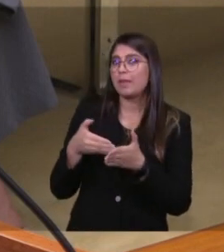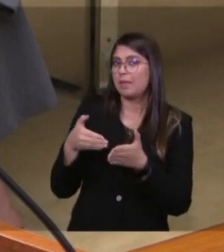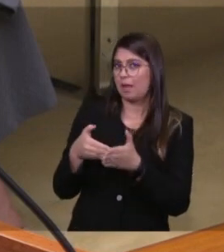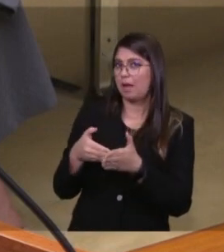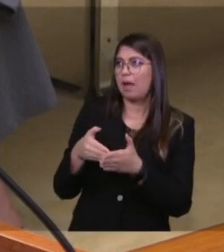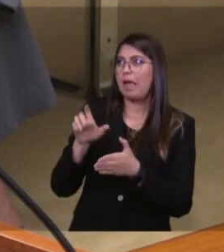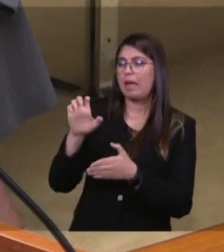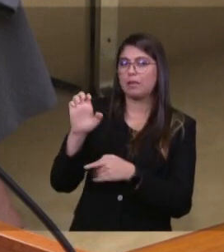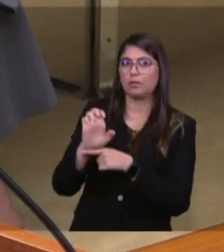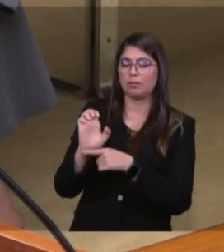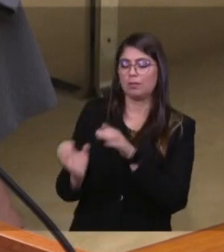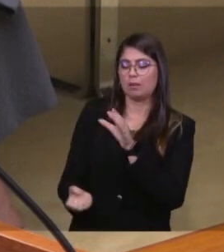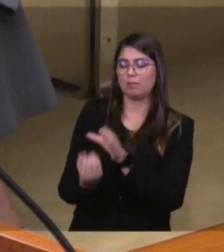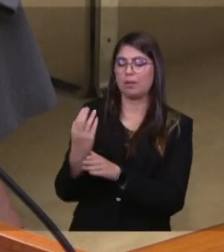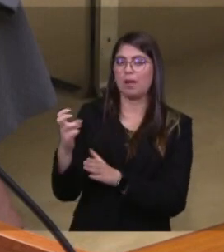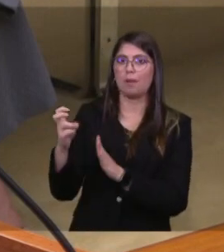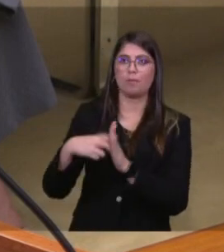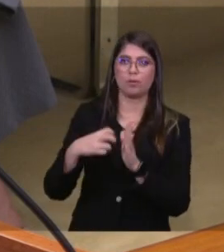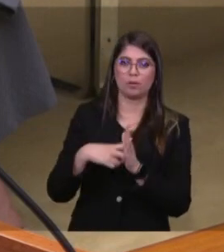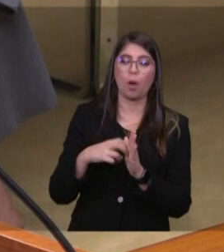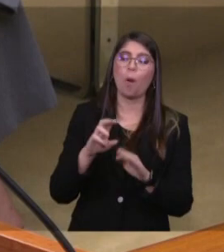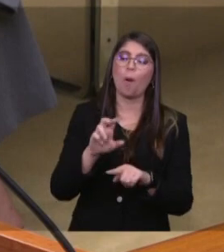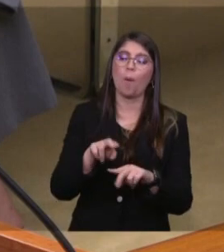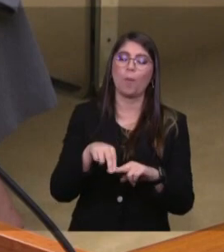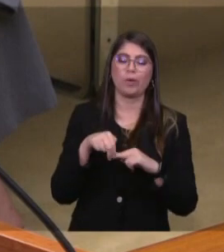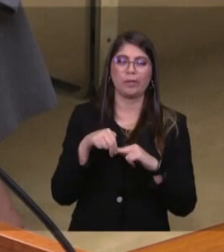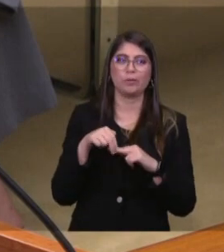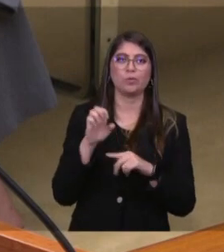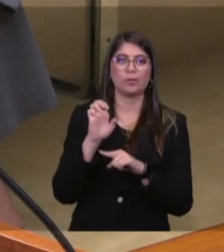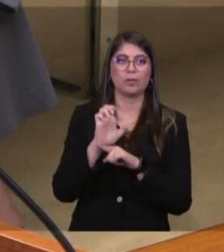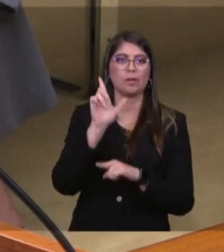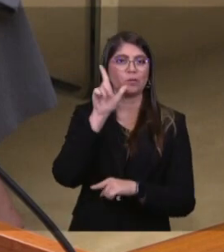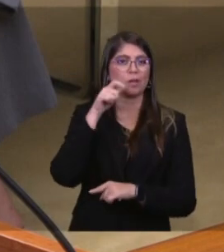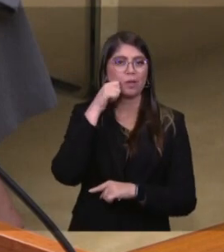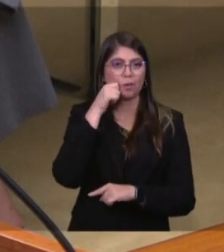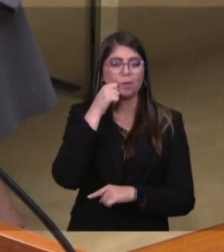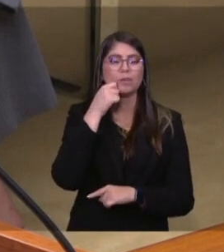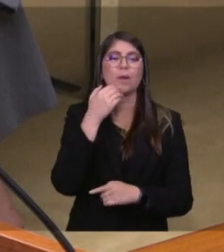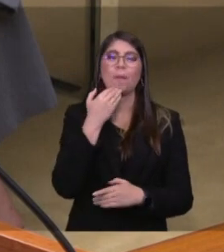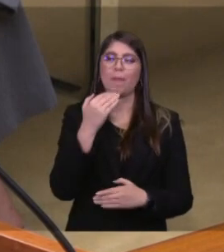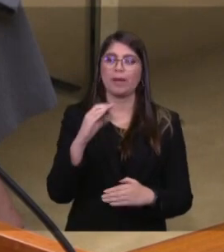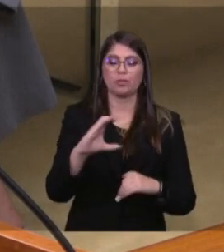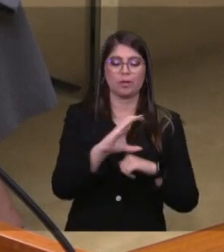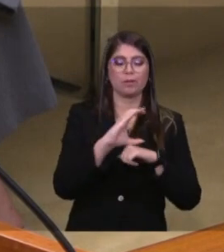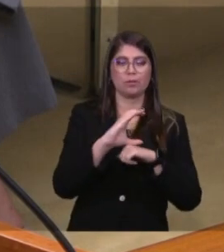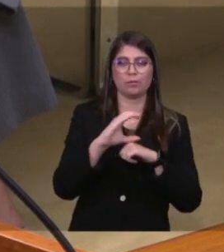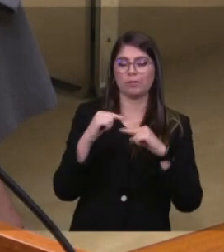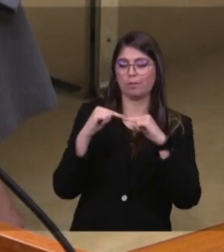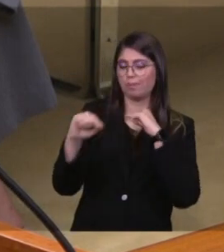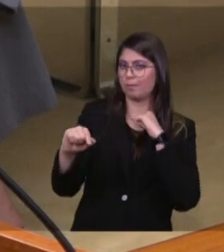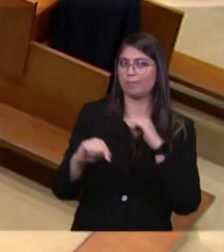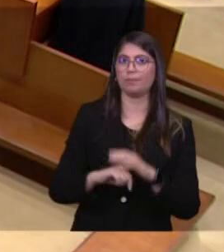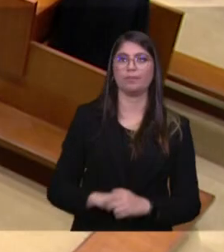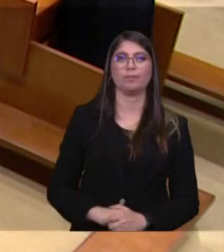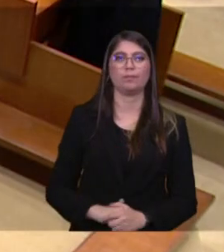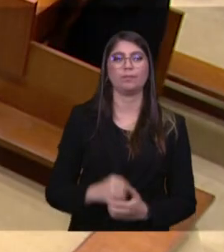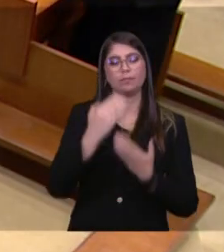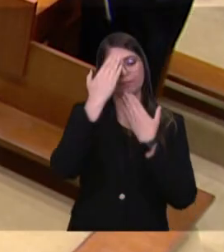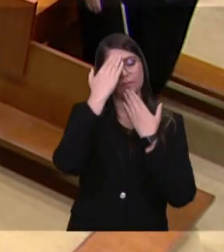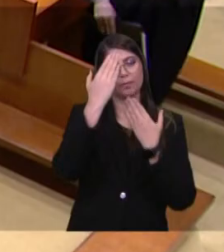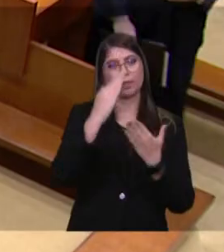do Estado. E é por isso que o Estado de Alagoas pugna pelo reconhecimento da inconstitucionalidade nos termos da petição inicial. Muito obrigado, excelências.